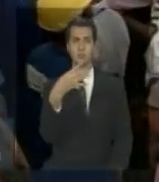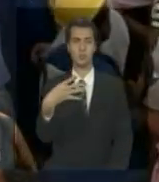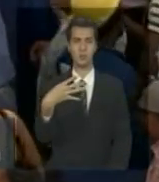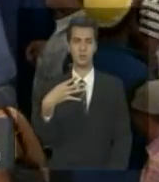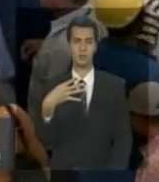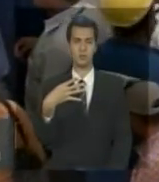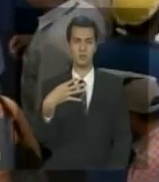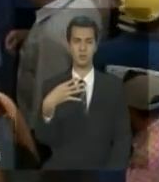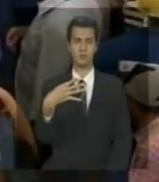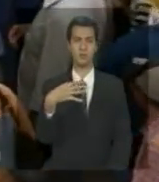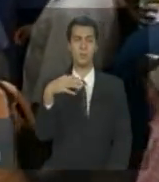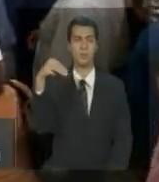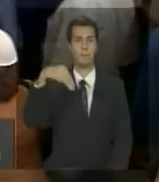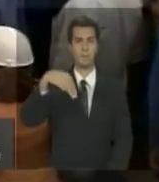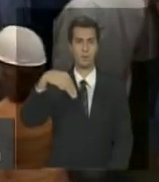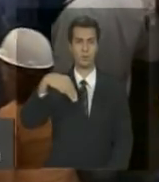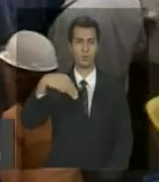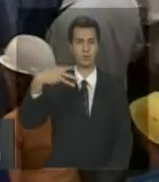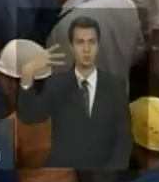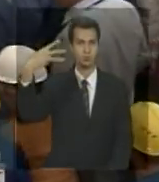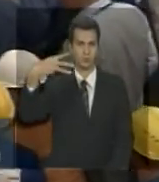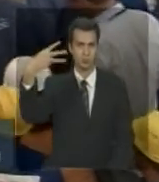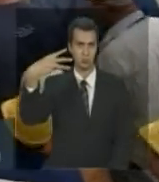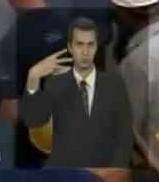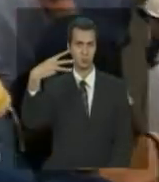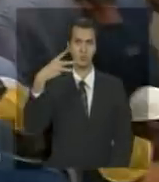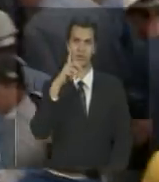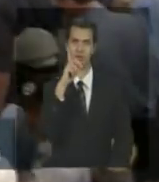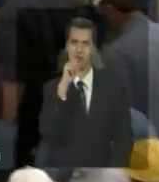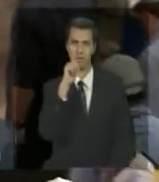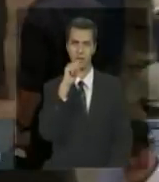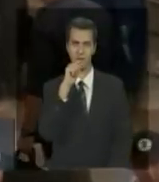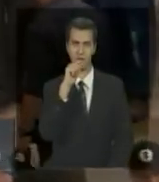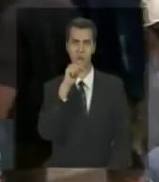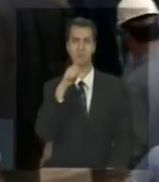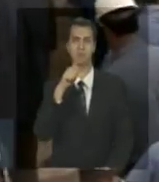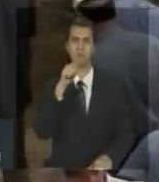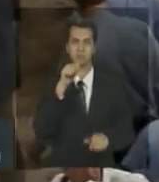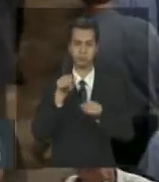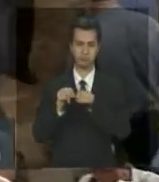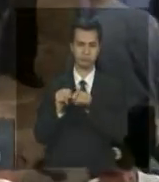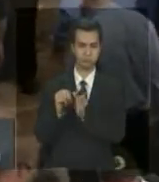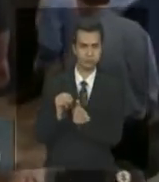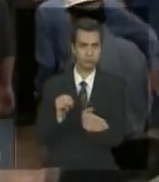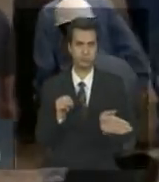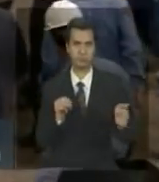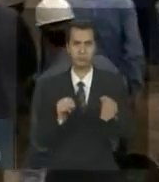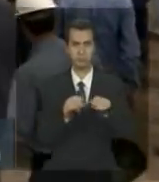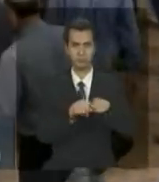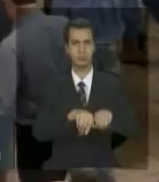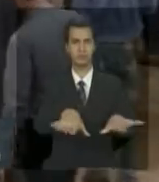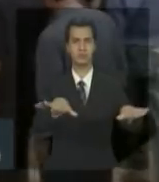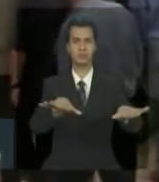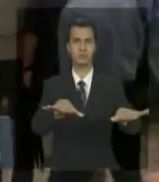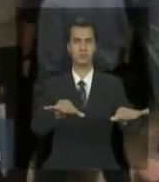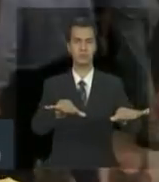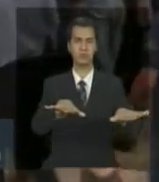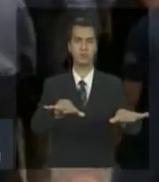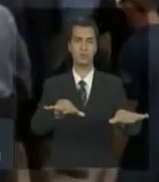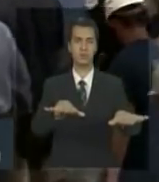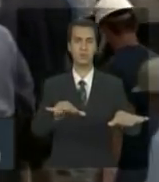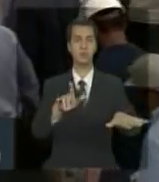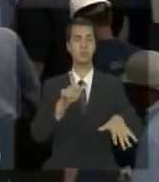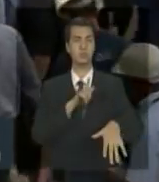26,4 metros cúbicos de água, equivalente a apenas 1,42% da vazão garantida